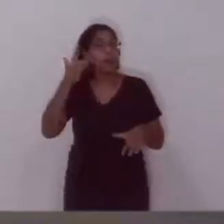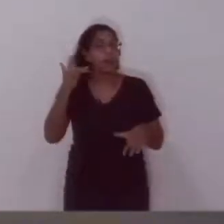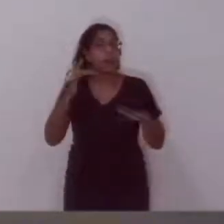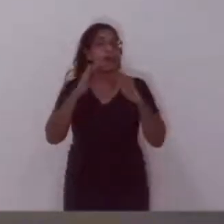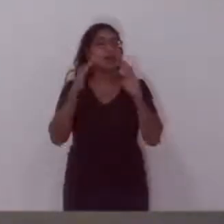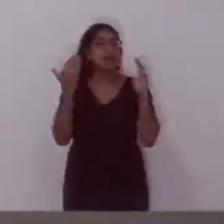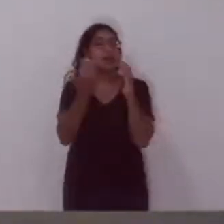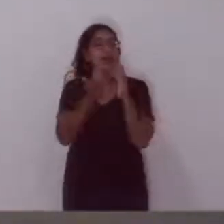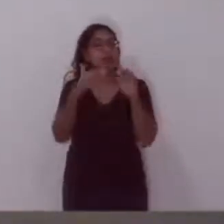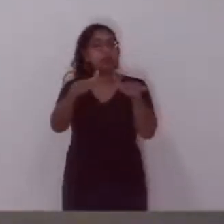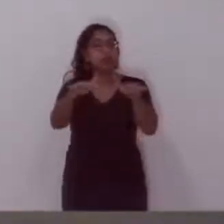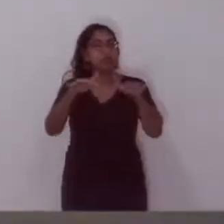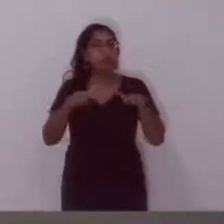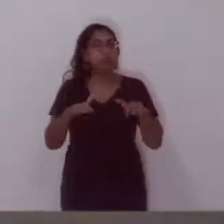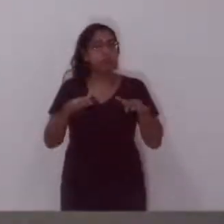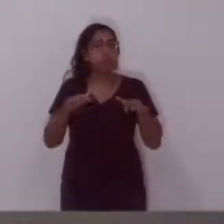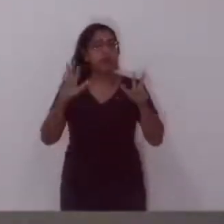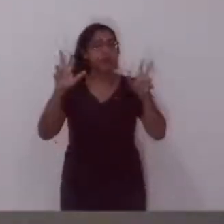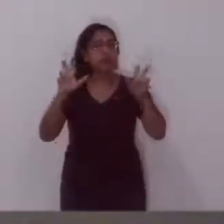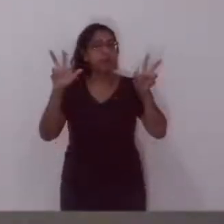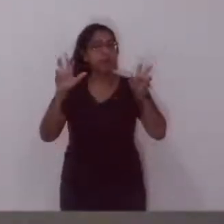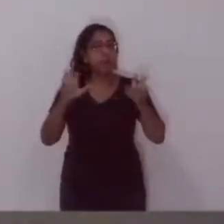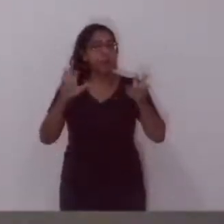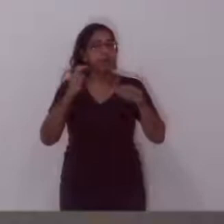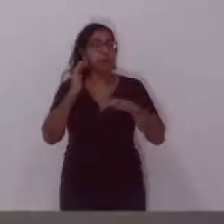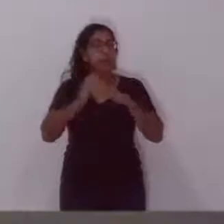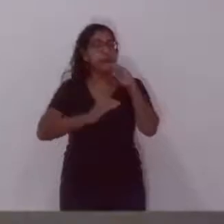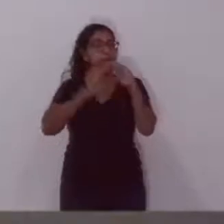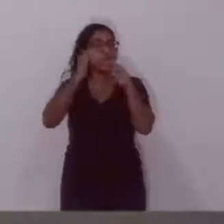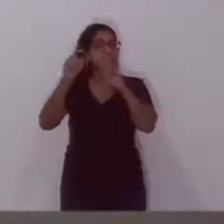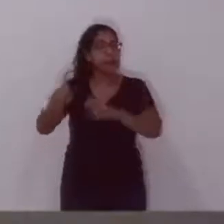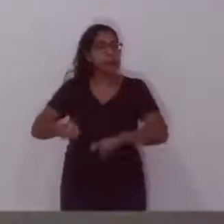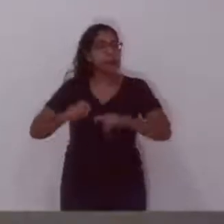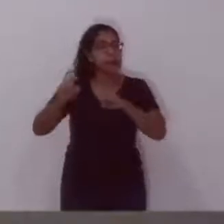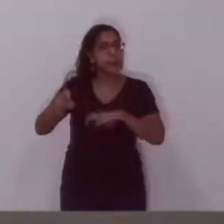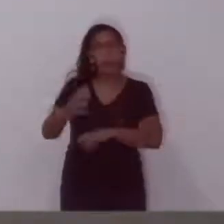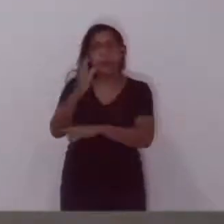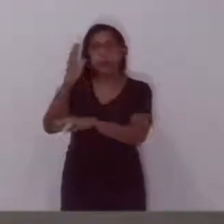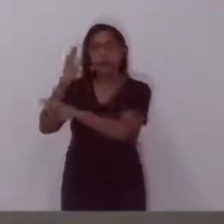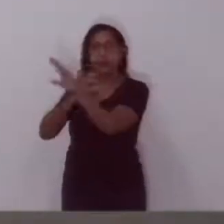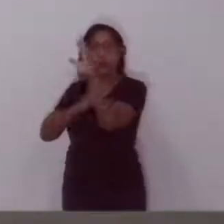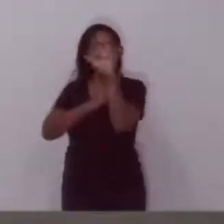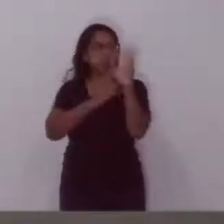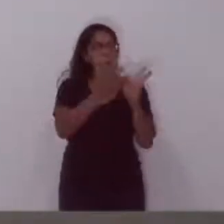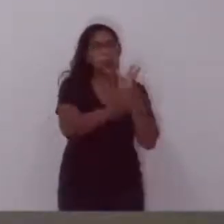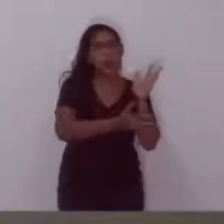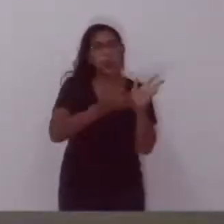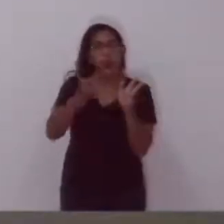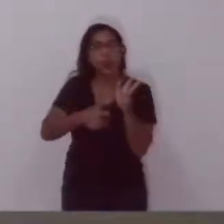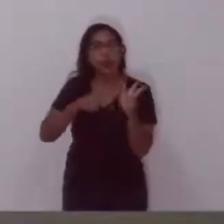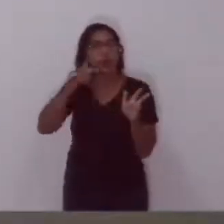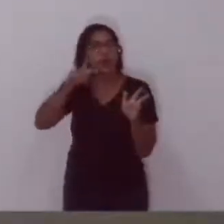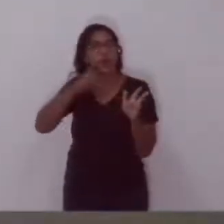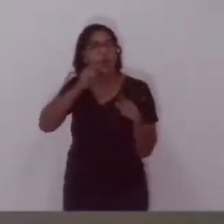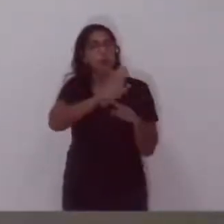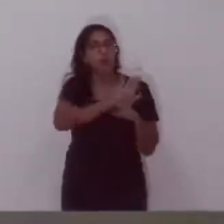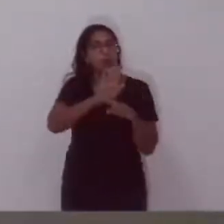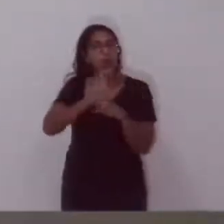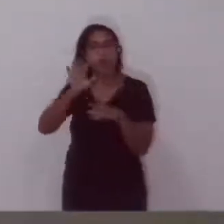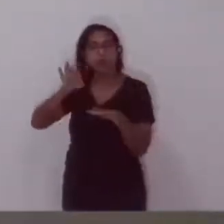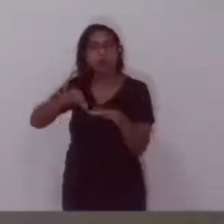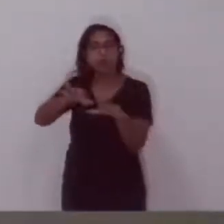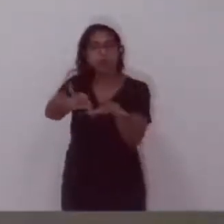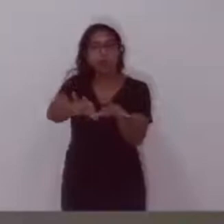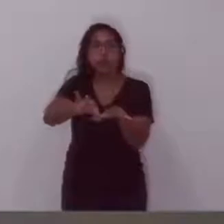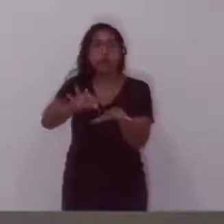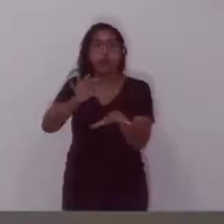uma audiência pública com o tema Desenvolvimento Rural Sustentável e Políticas de Fomento à Agricultura, às 18h30. Então